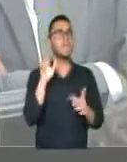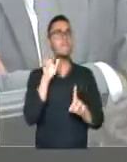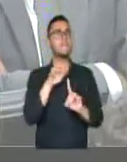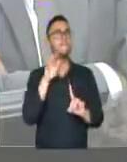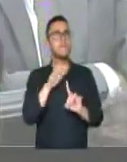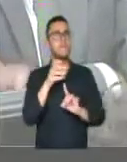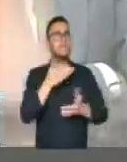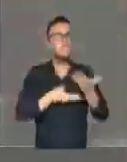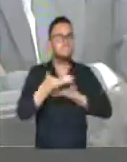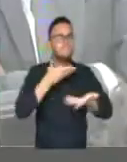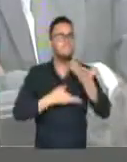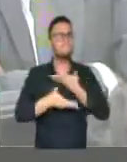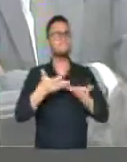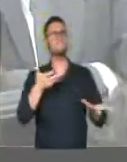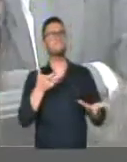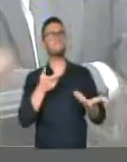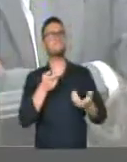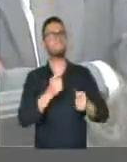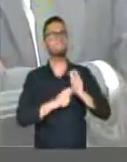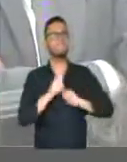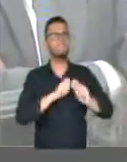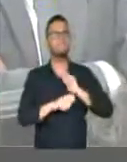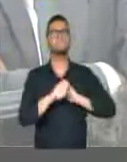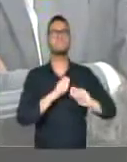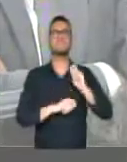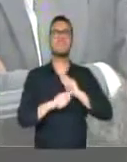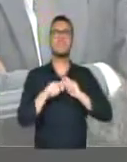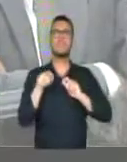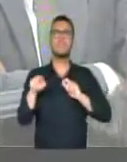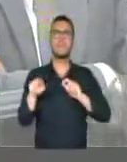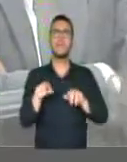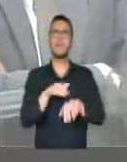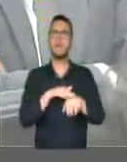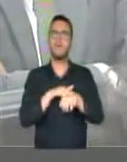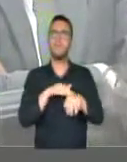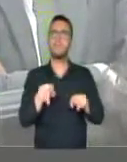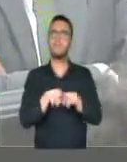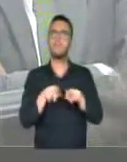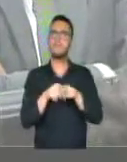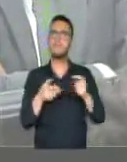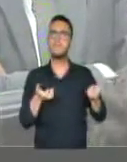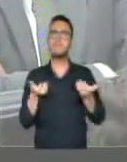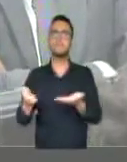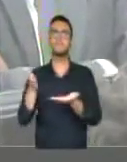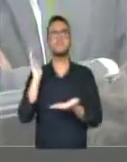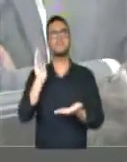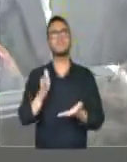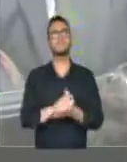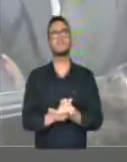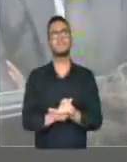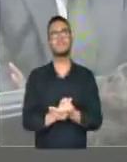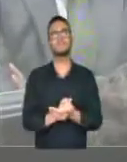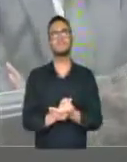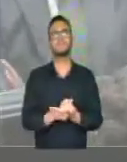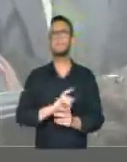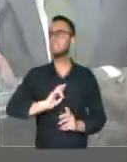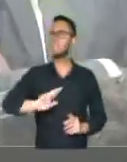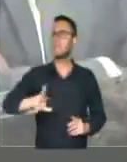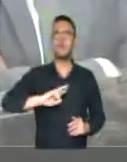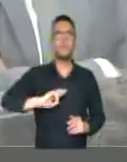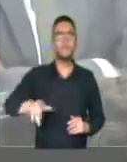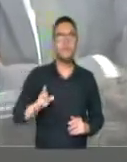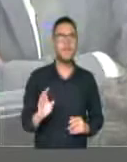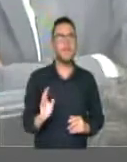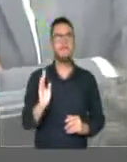evidenciado, conversado, tratado e encaminhado. Não tem nada de